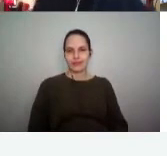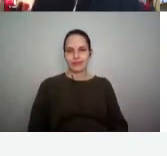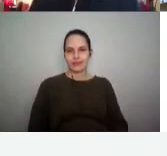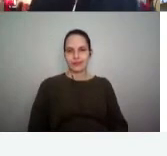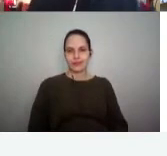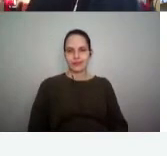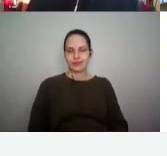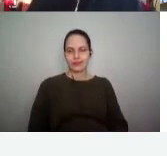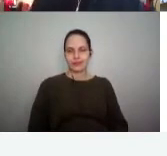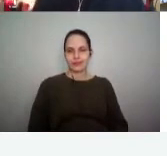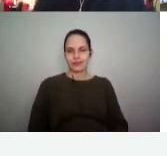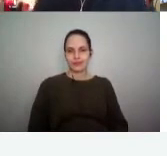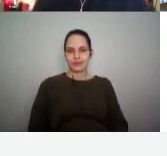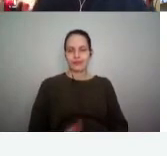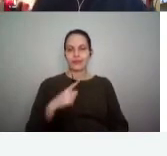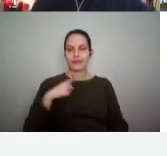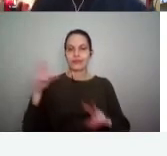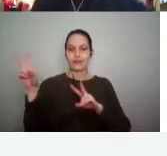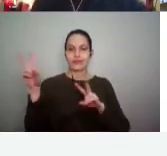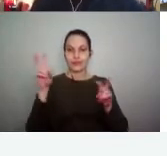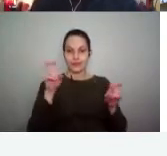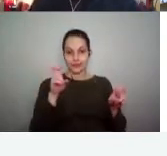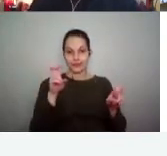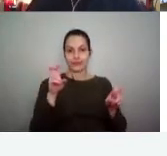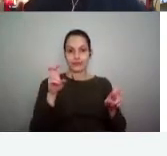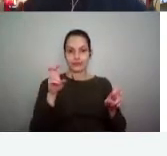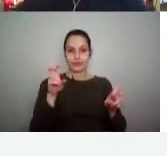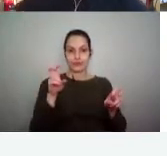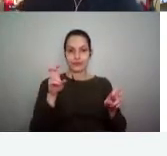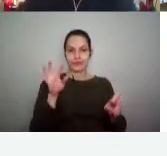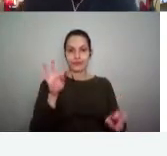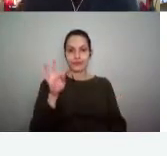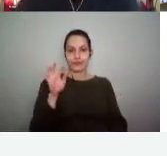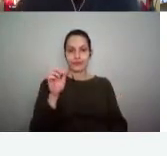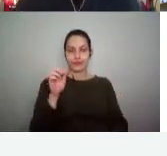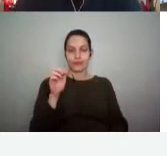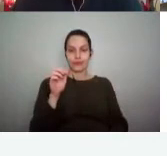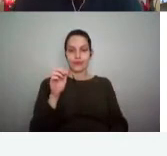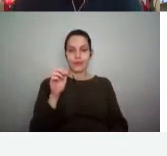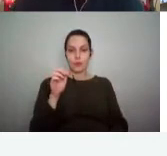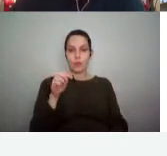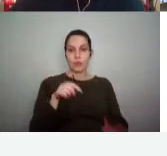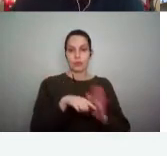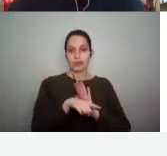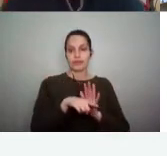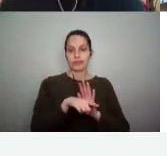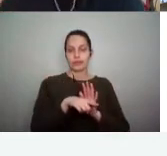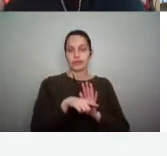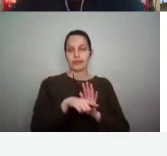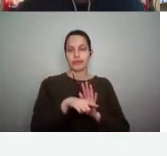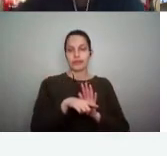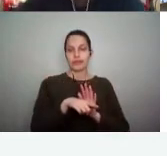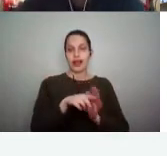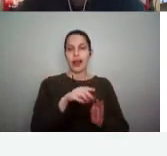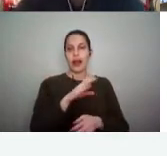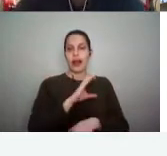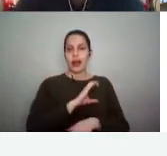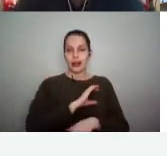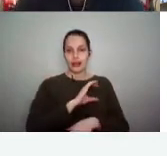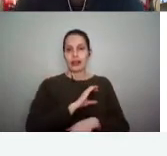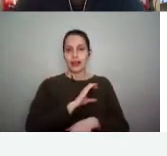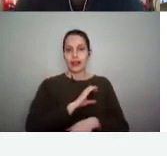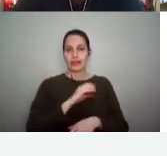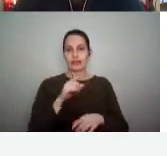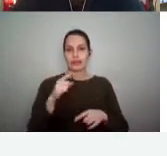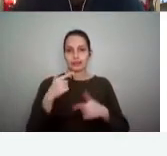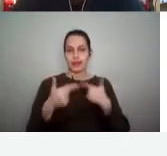Aqui eu trago uma fala de um estudioso canadense que tem trabalhado muito conosco aqui no